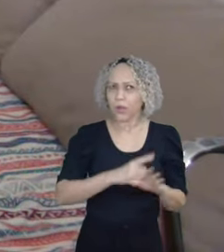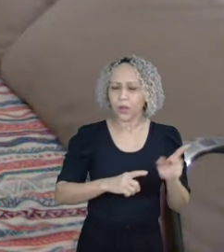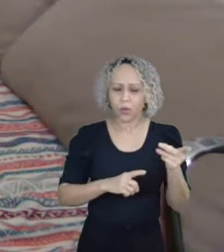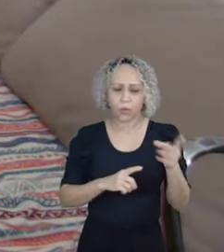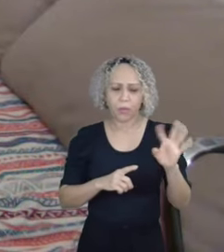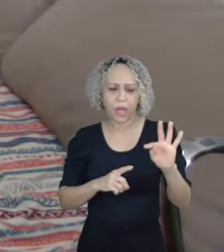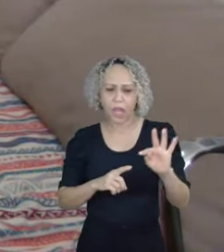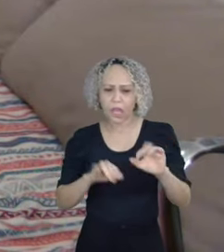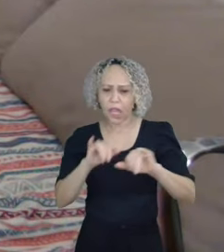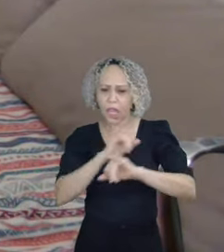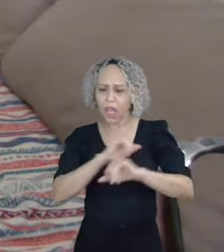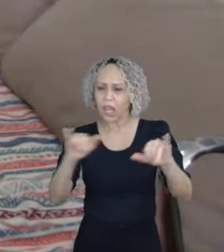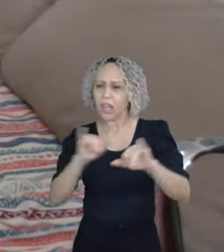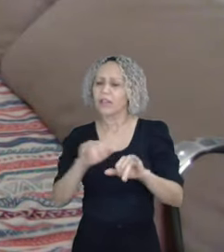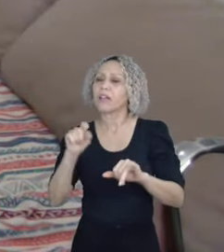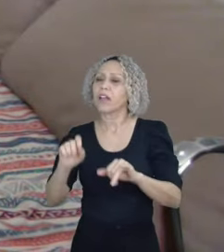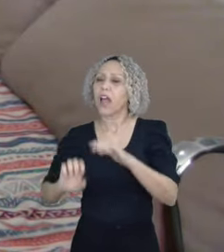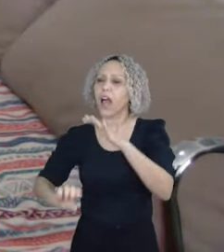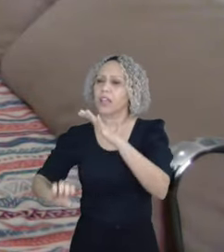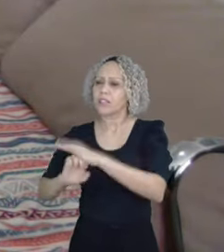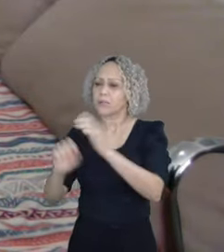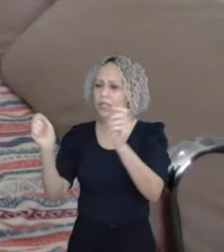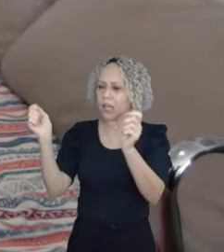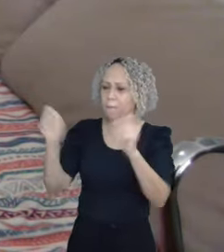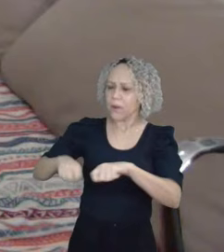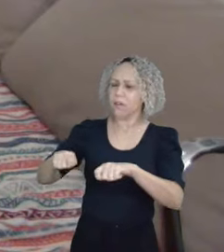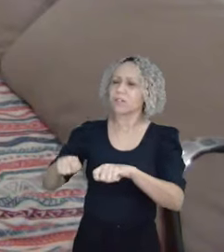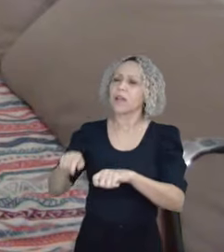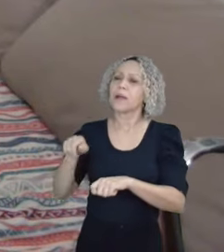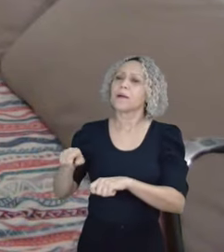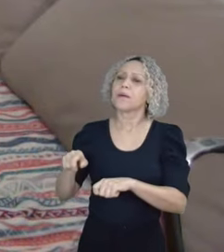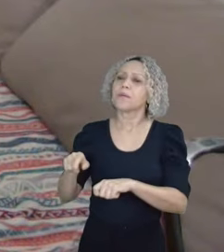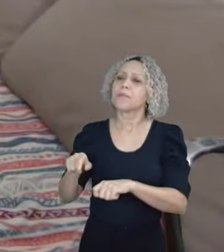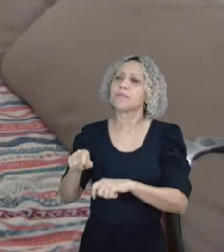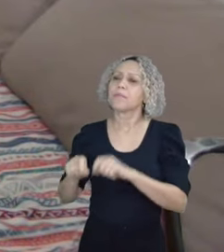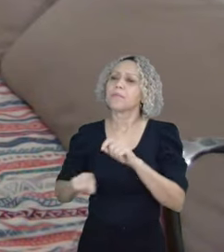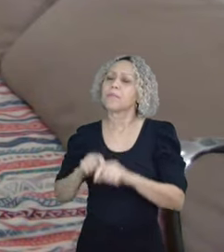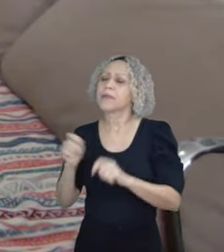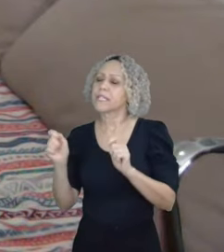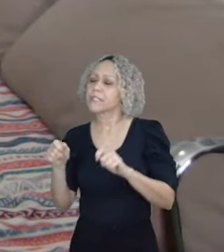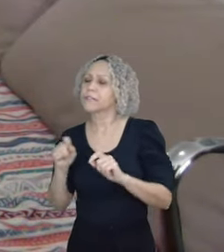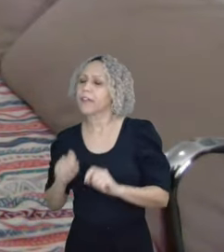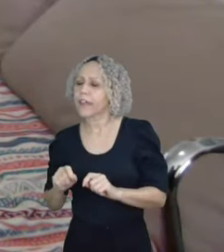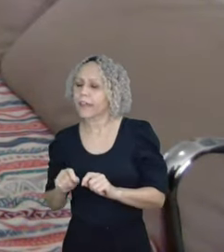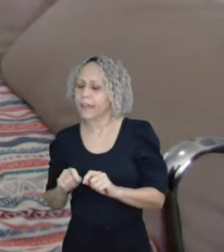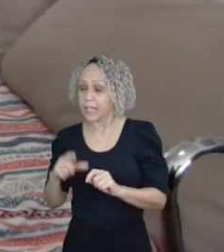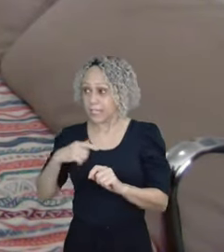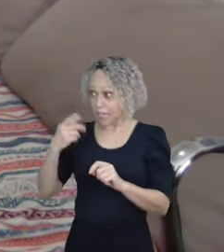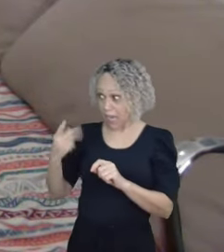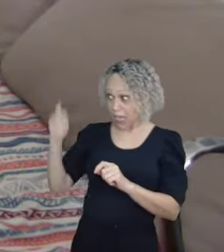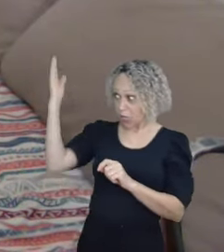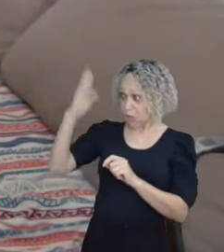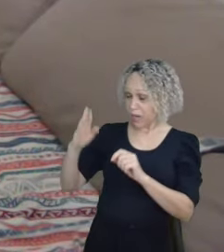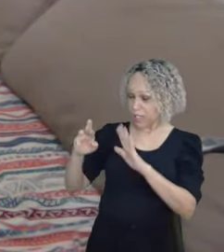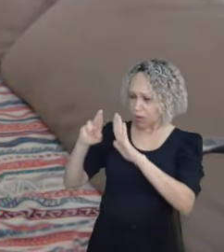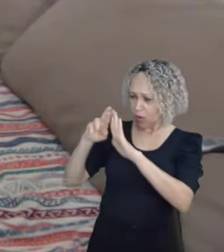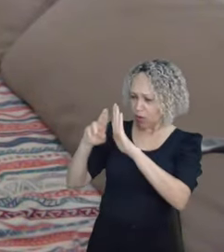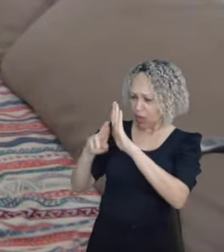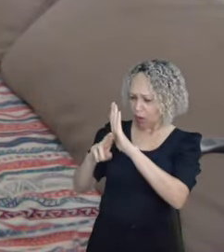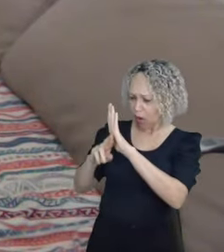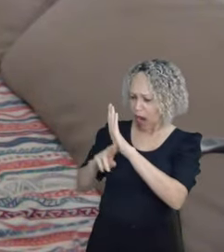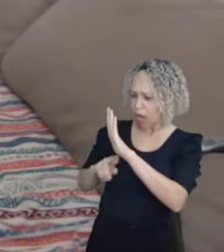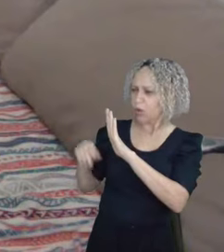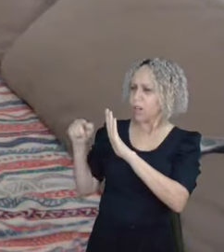de que as Big Techs precisam passar por uma regulação urgente no país para que elas não sirvam de instrumento